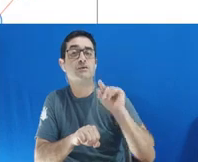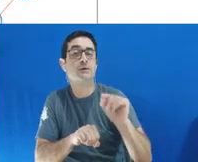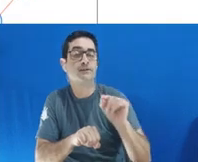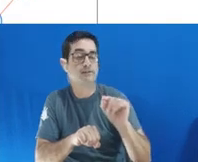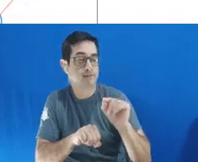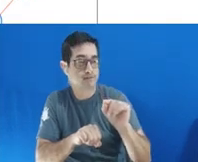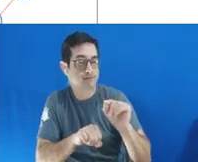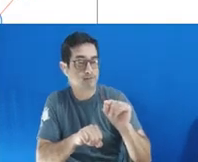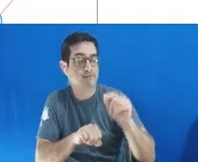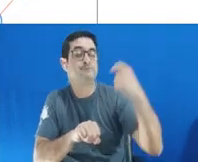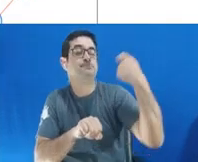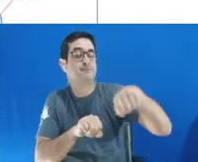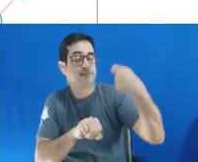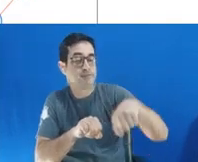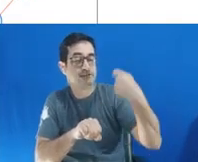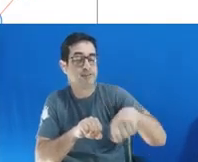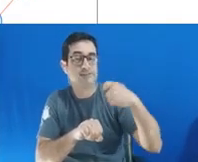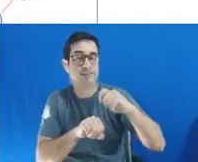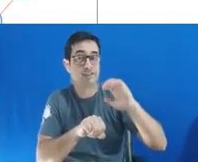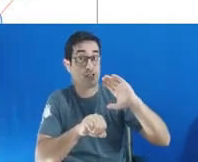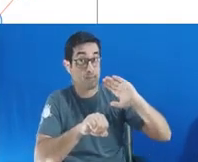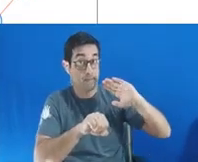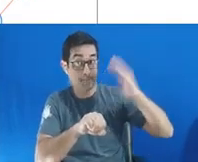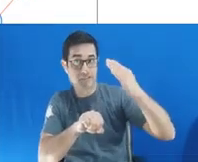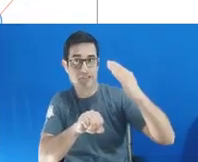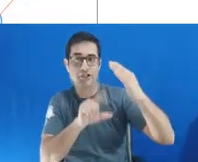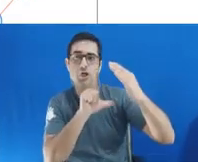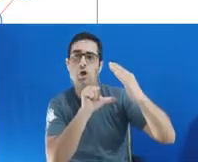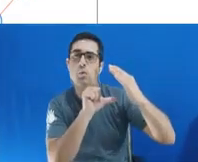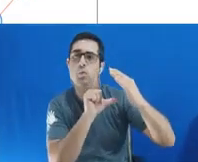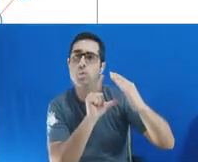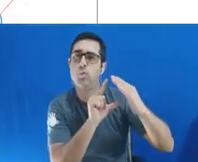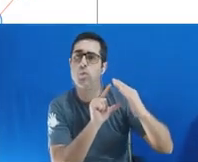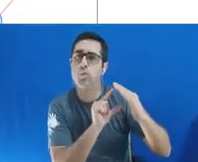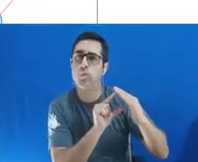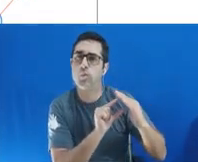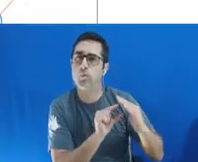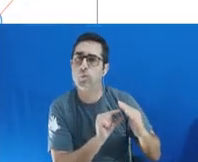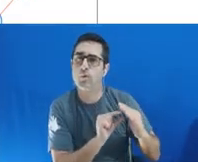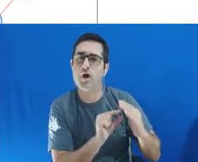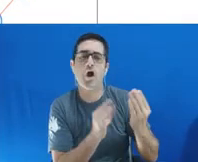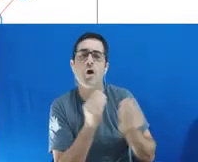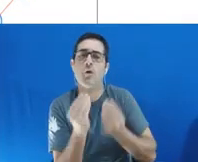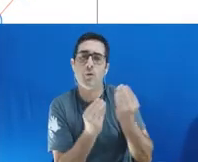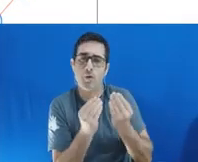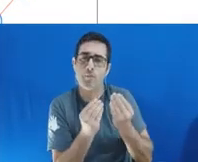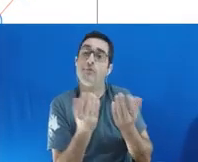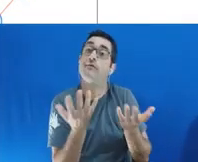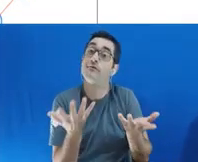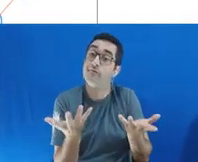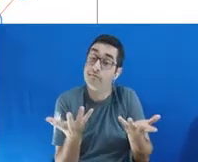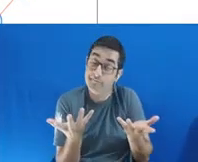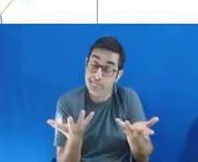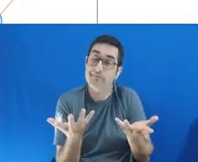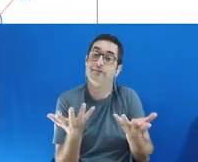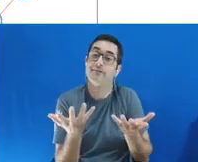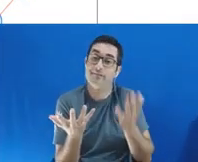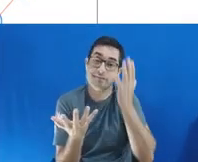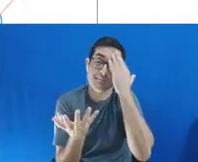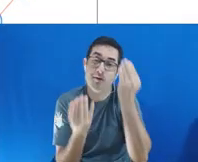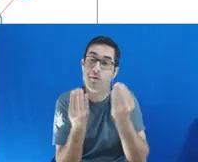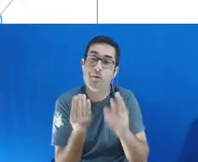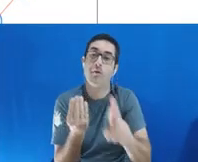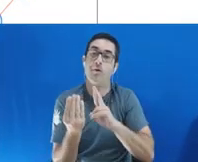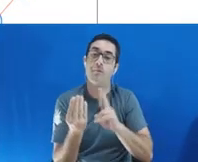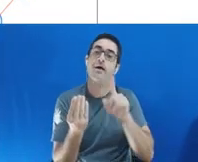diferença? Eu vou ter que diminuir a blindagem. E como é que eu vou saber isso? Fazendo a distribuição eletrônica